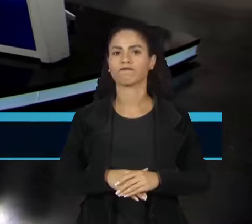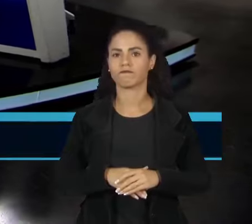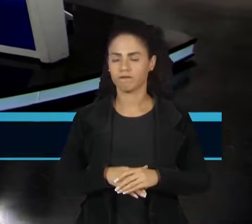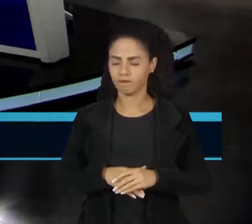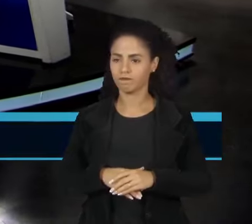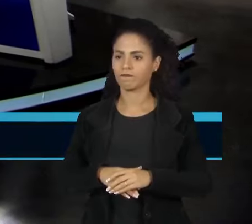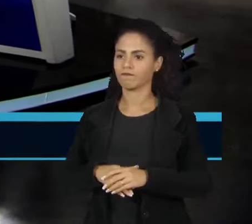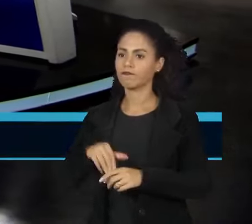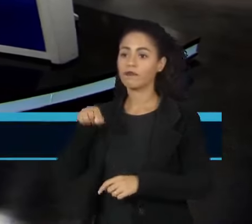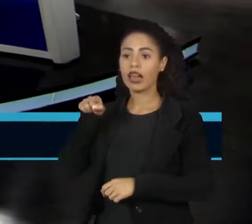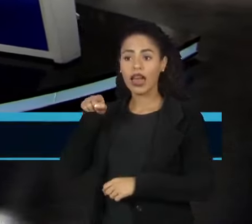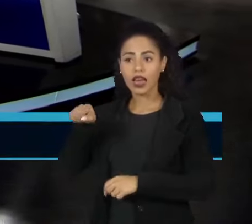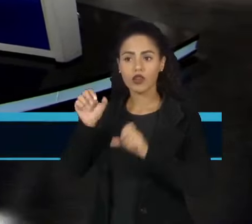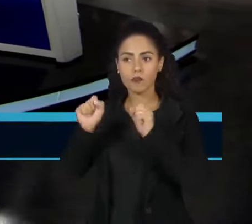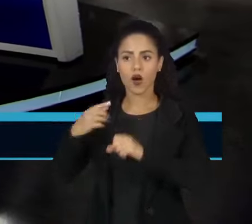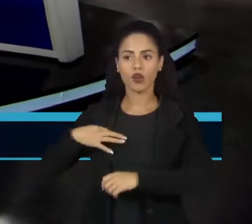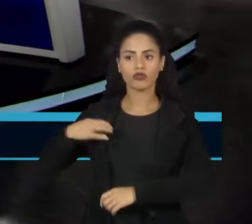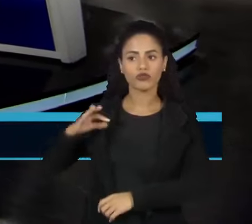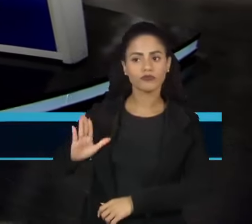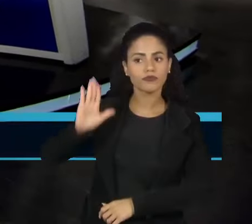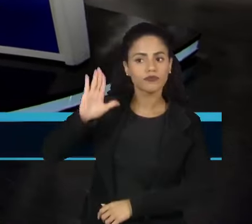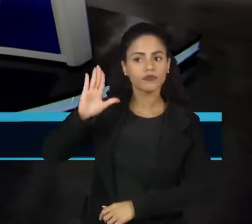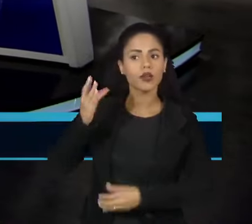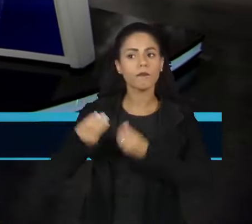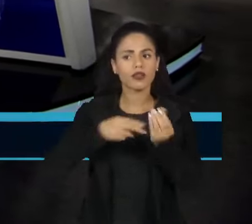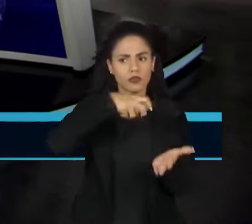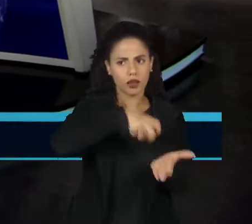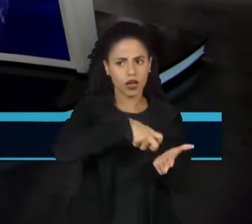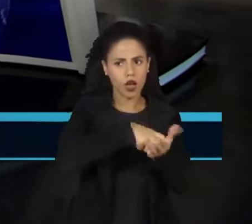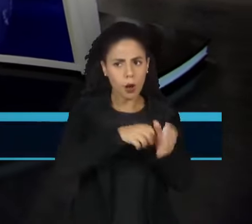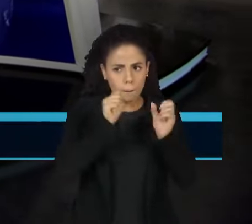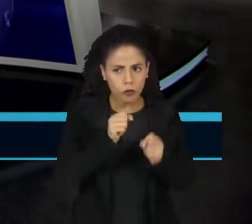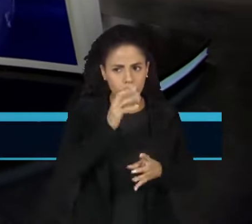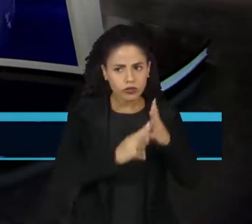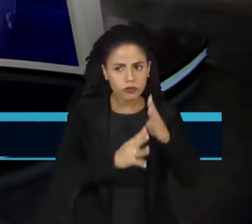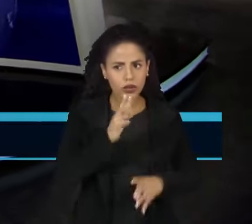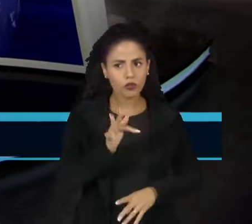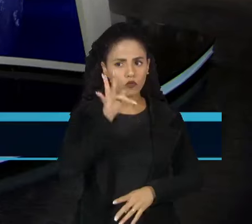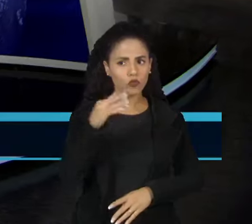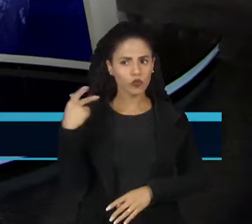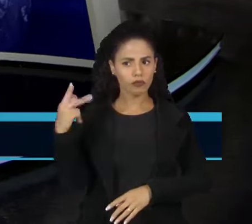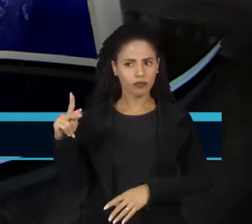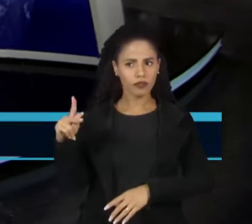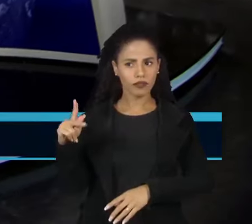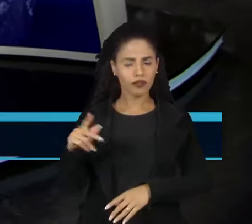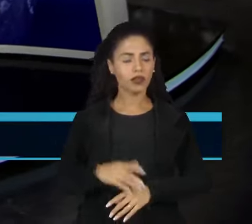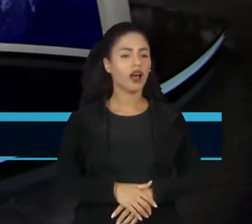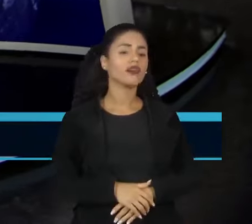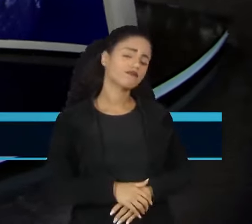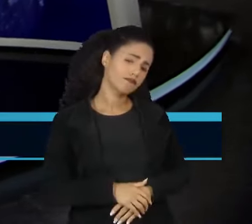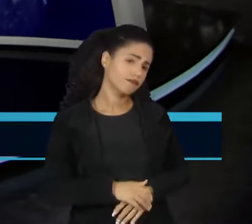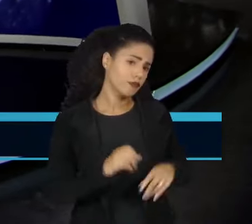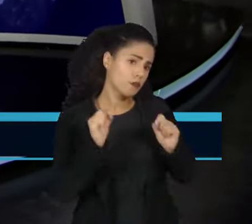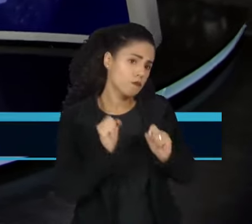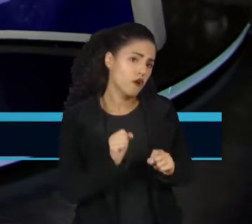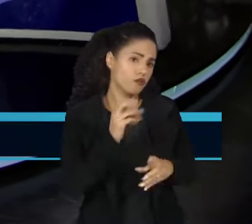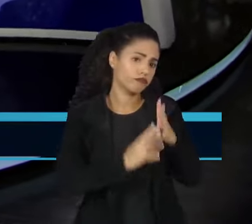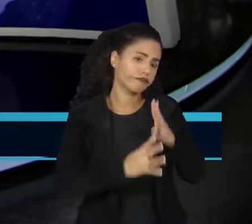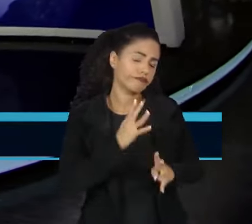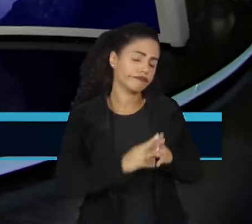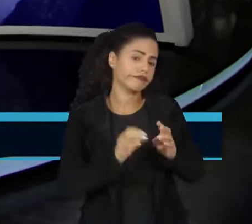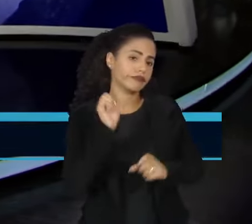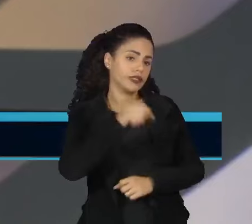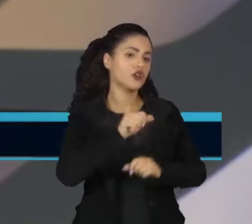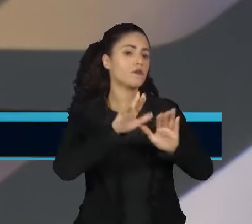Heloísa, ele até poderá ser candidato, mas uma condenação pode complicar a candidatura dele? Pode complicar, né? Mas a gente